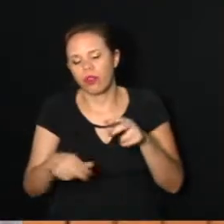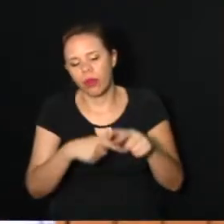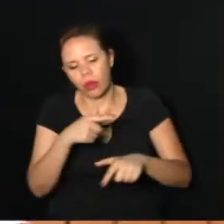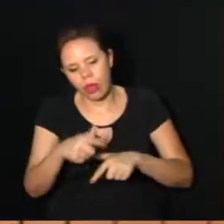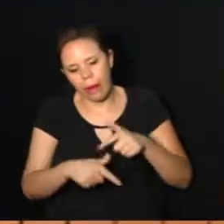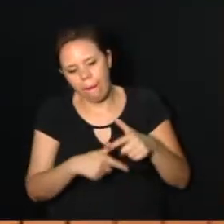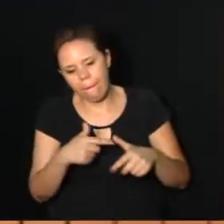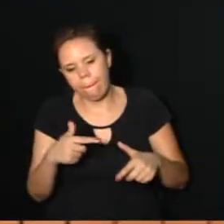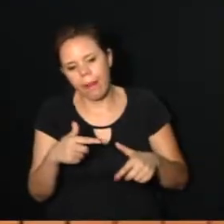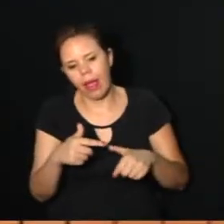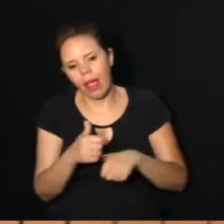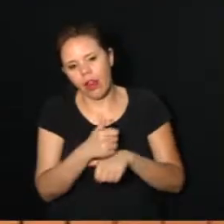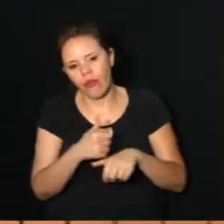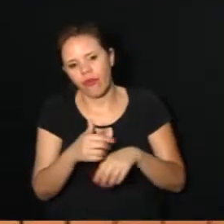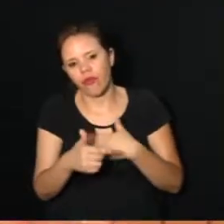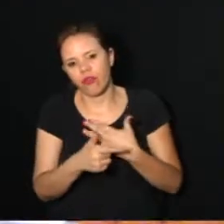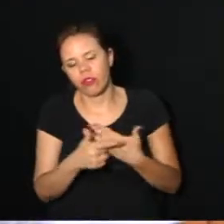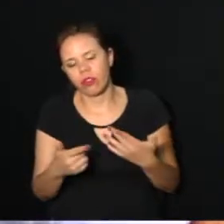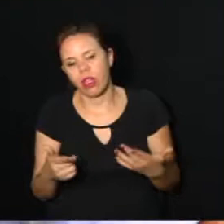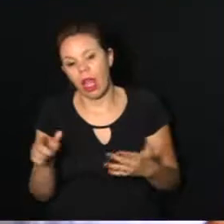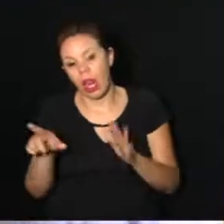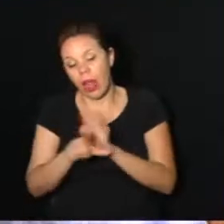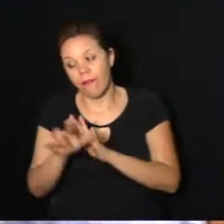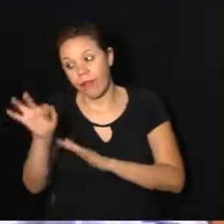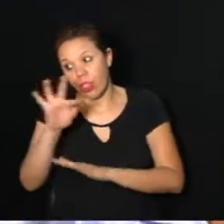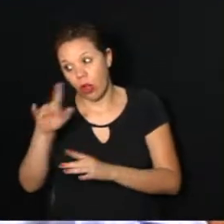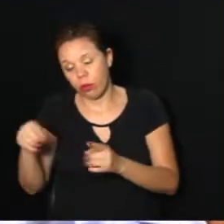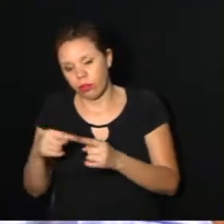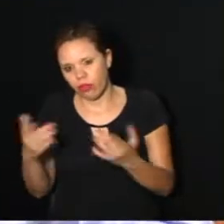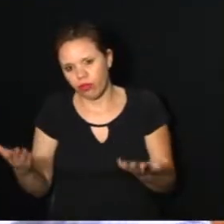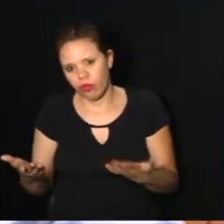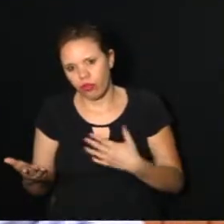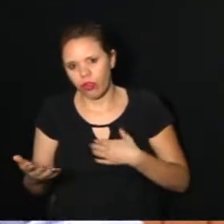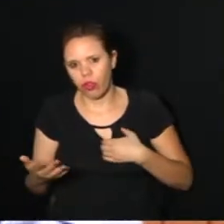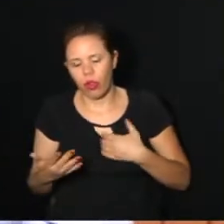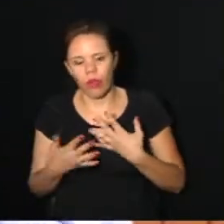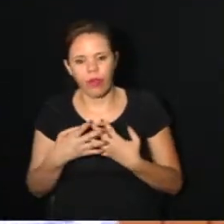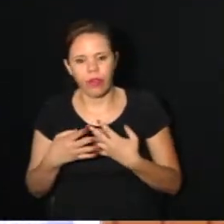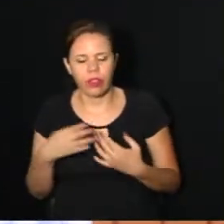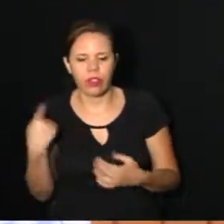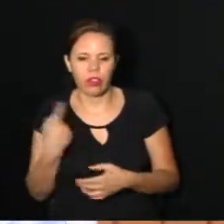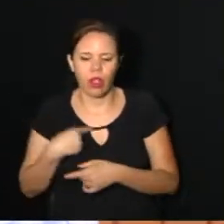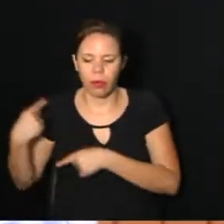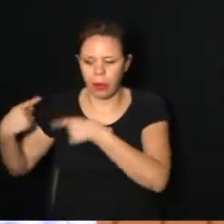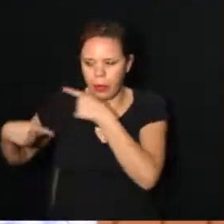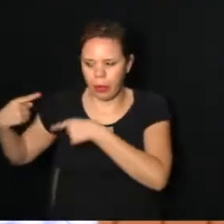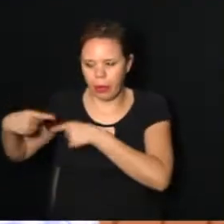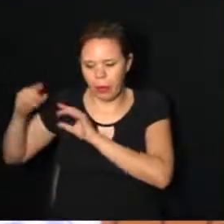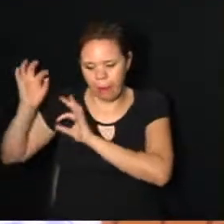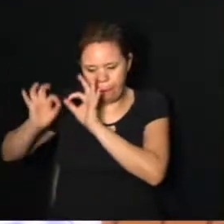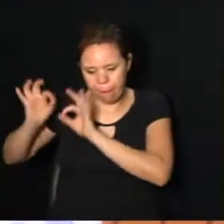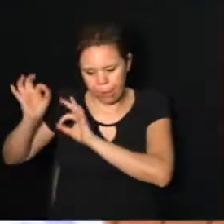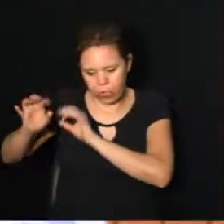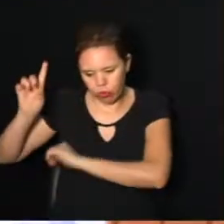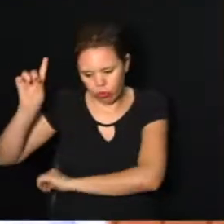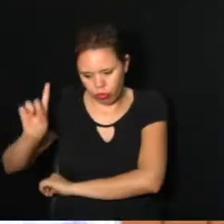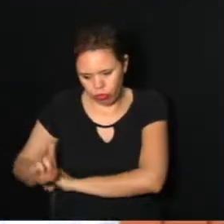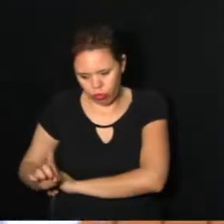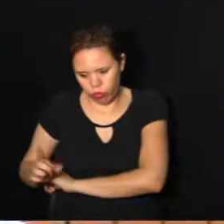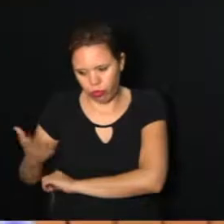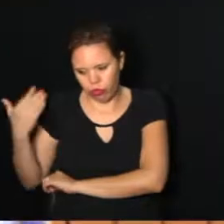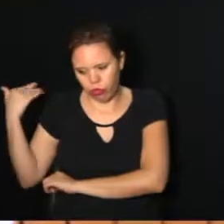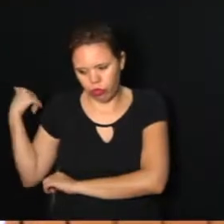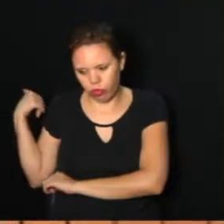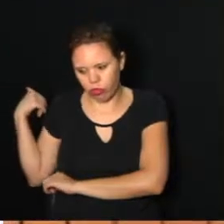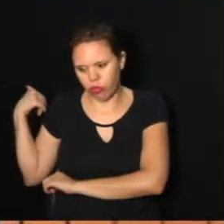lei federal ela vem com esse objetivo. Eu confesso aqui a todos que, quando nós discutimos o plano diretor